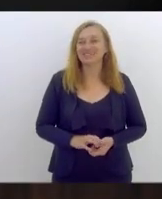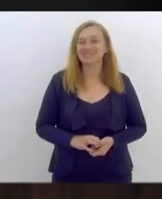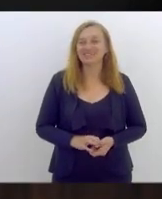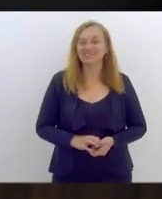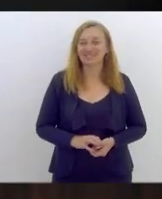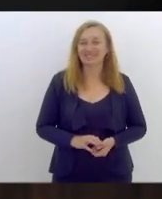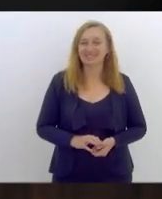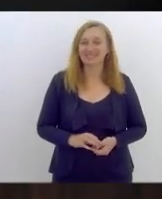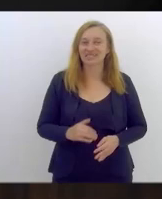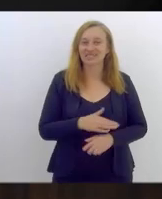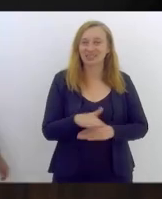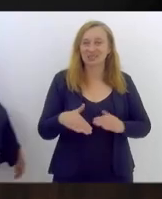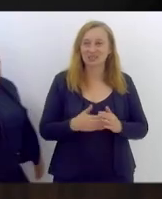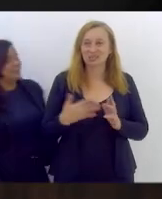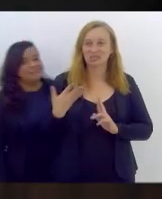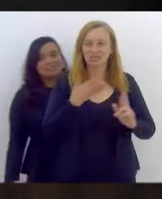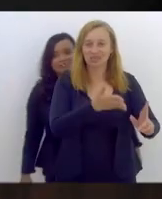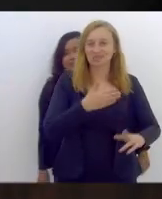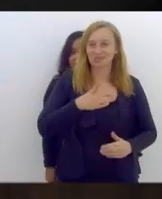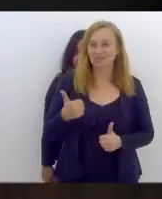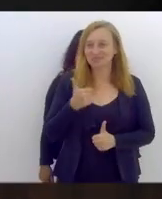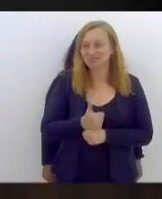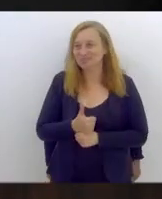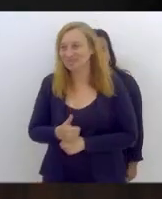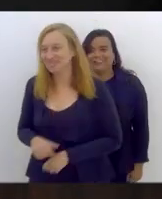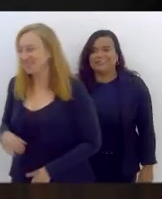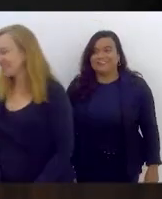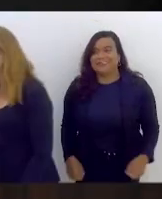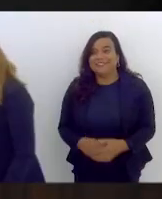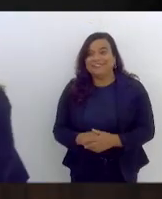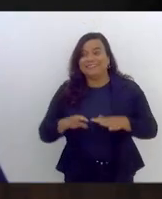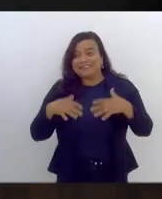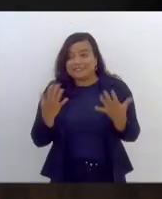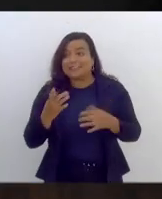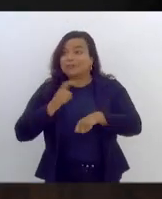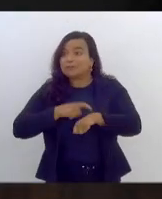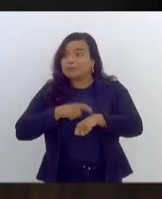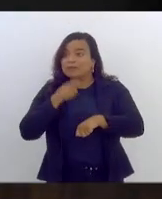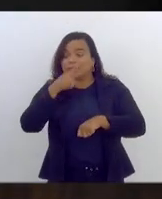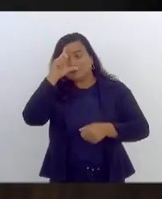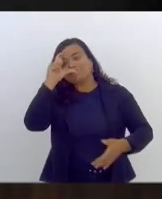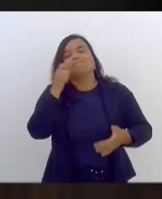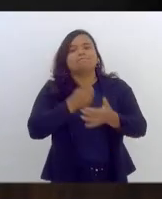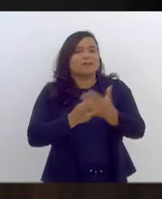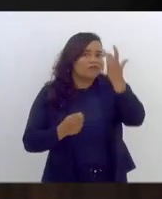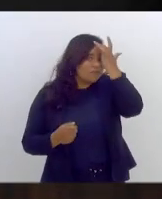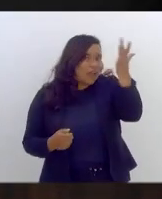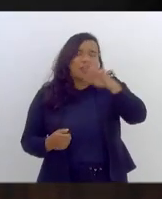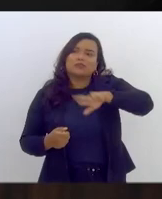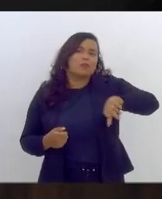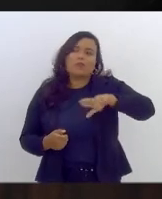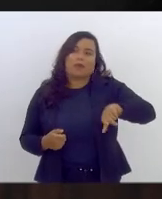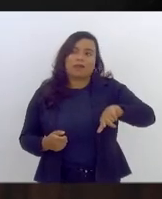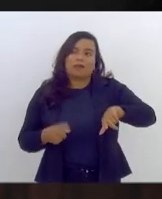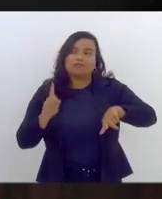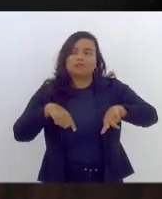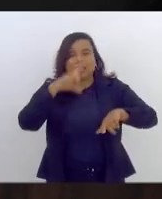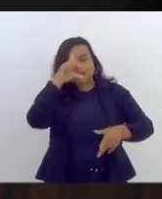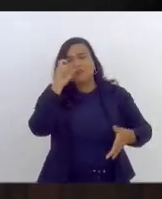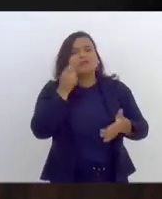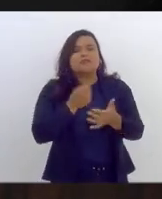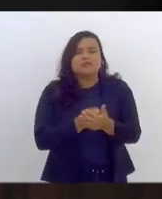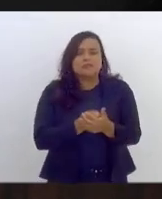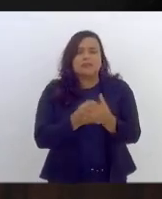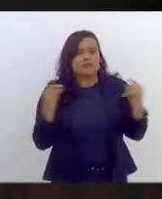são todos referências para mim. Então, naquele momento, não era uma decisão fácil, não era uma decisão